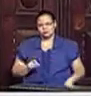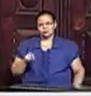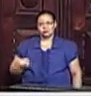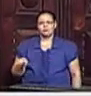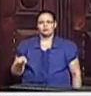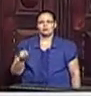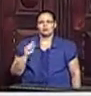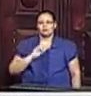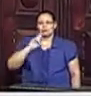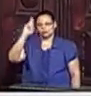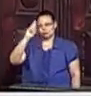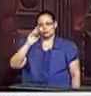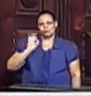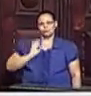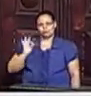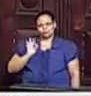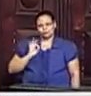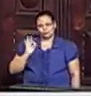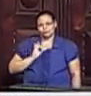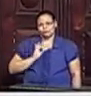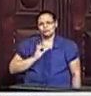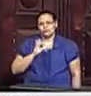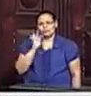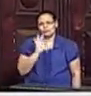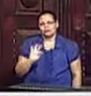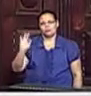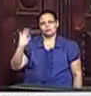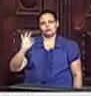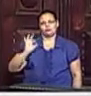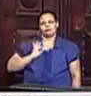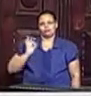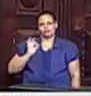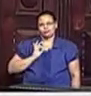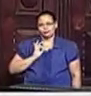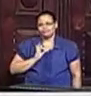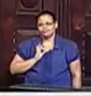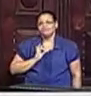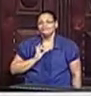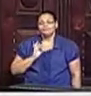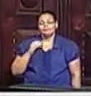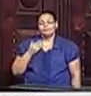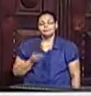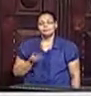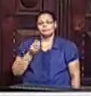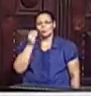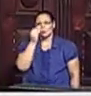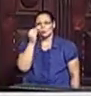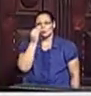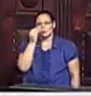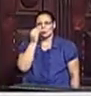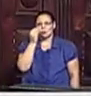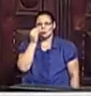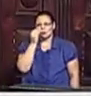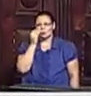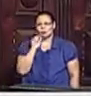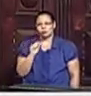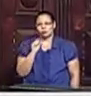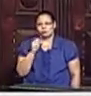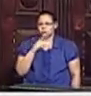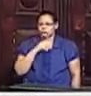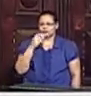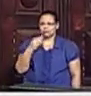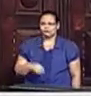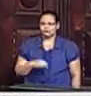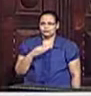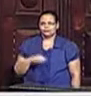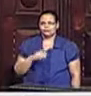Polícia Federal e da Polícia Rodoviária Federal. E mostra de maneira muito clara, primeiro, uma constatação, eu tenho certeza que a